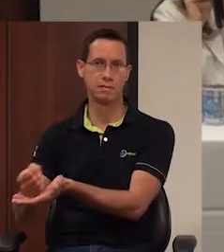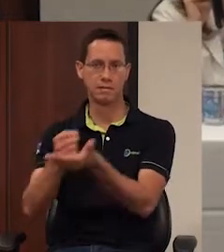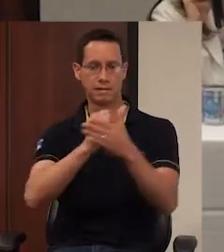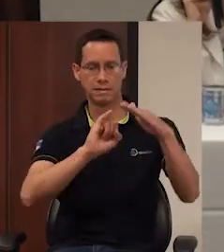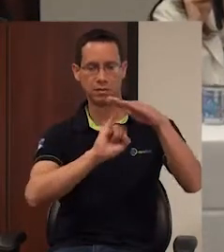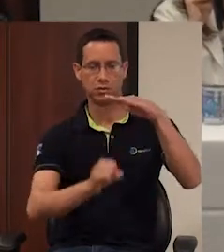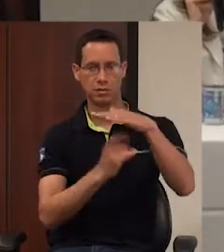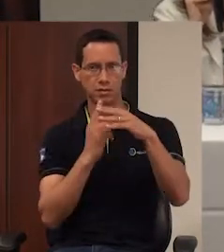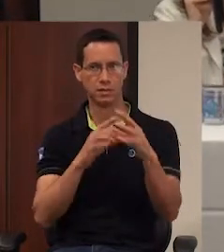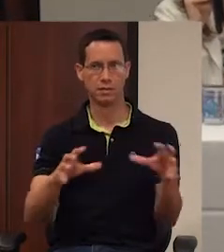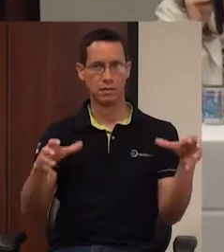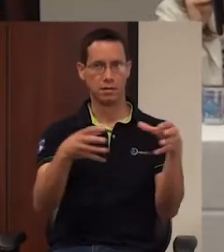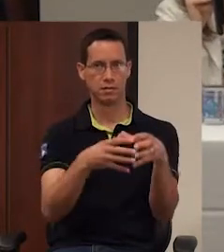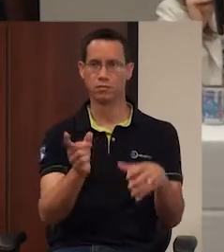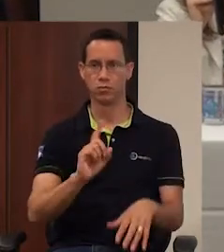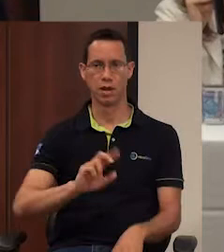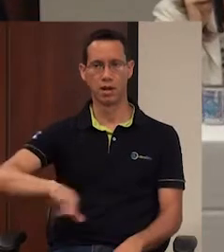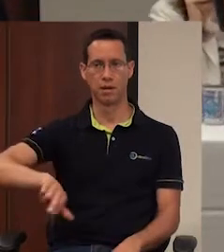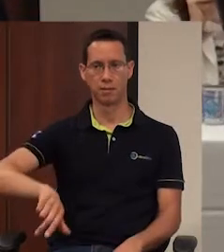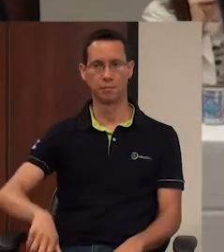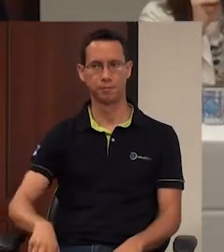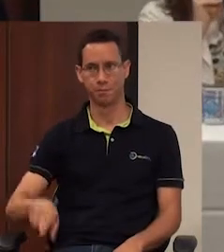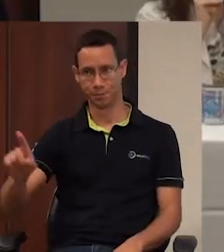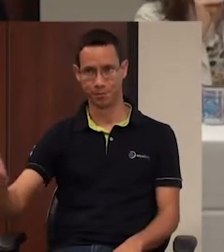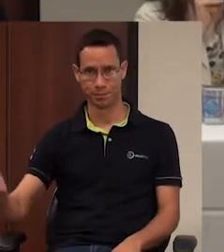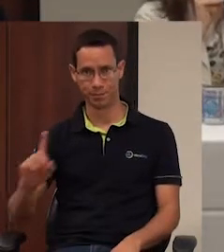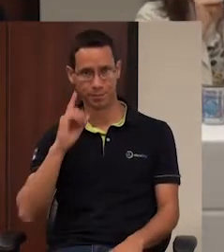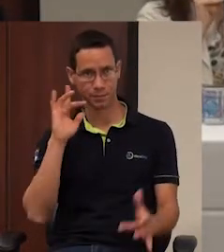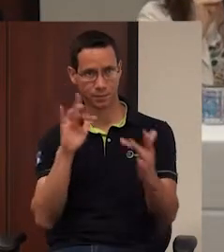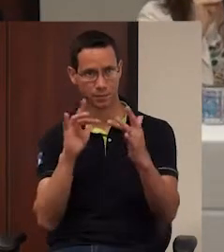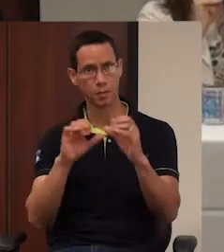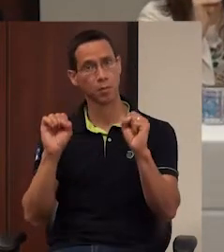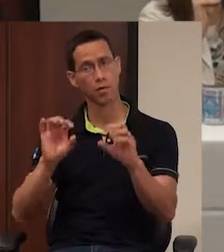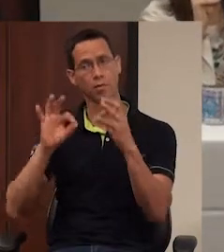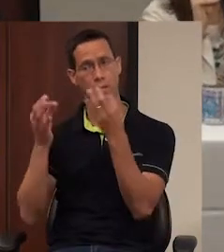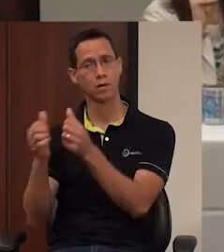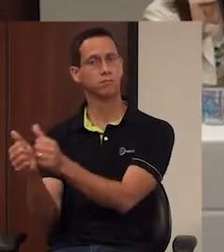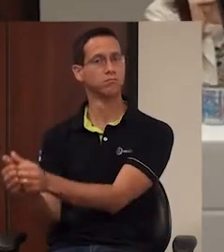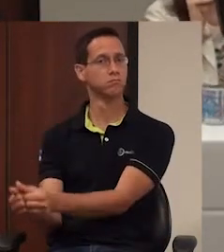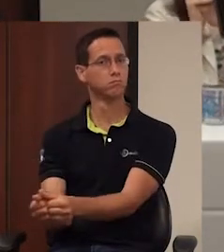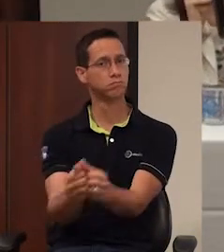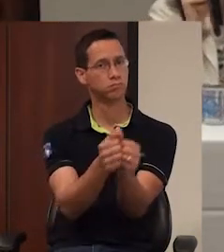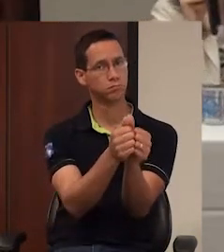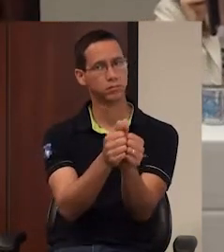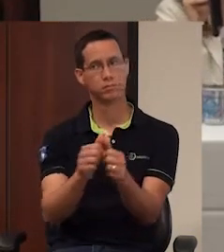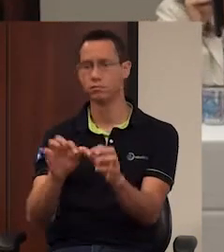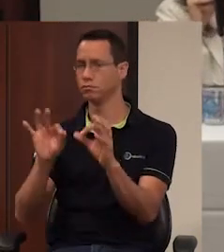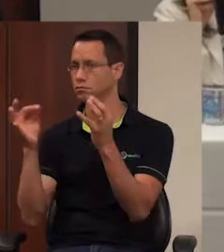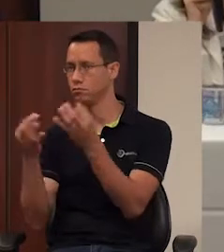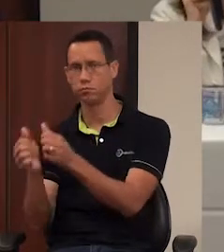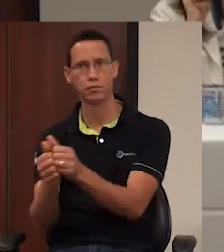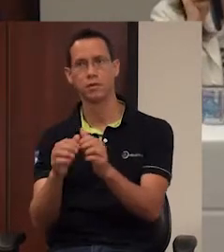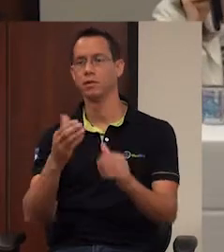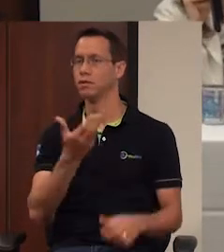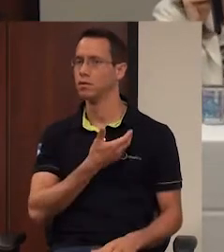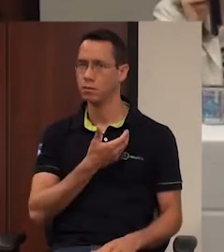relação. A pessoa que busca o apoio pode vir acompanhada da sua família, dos seus amigos, enfim, pessoas próximas